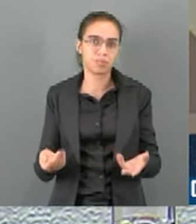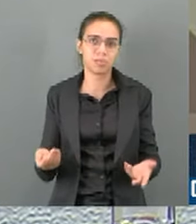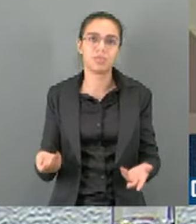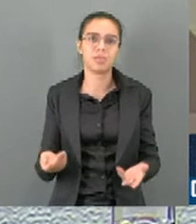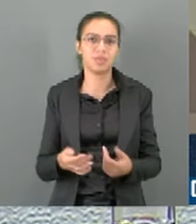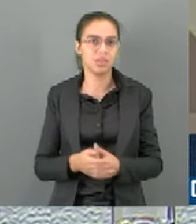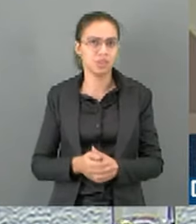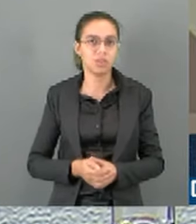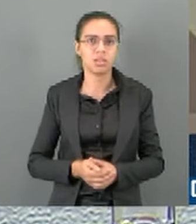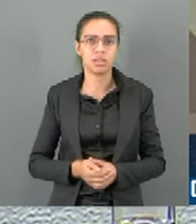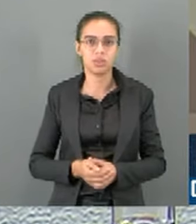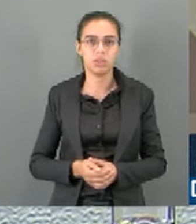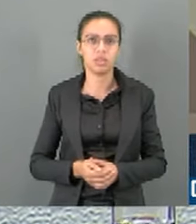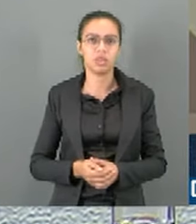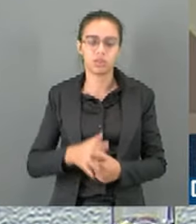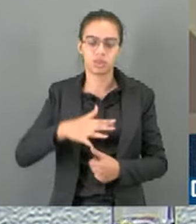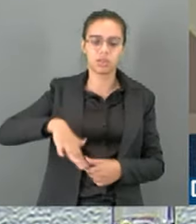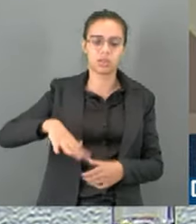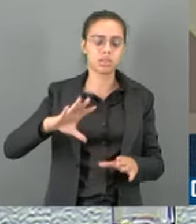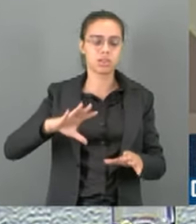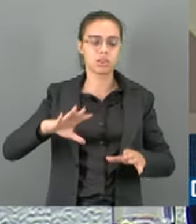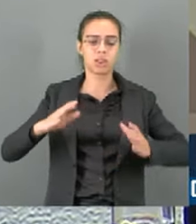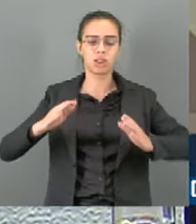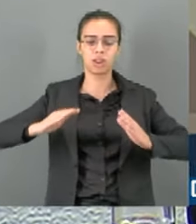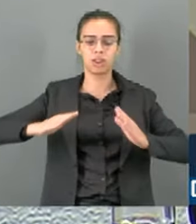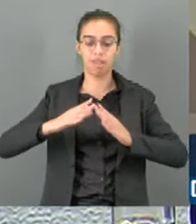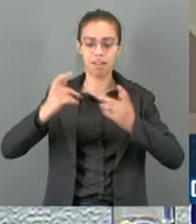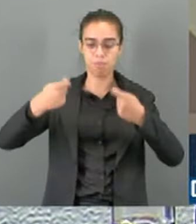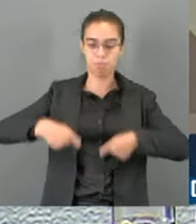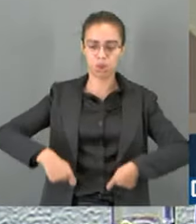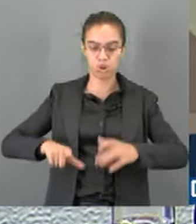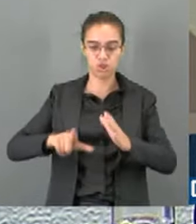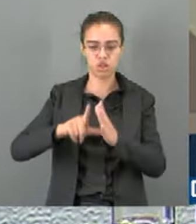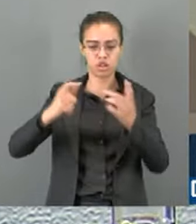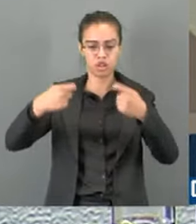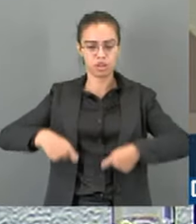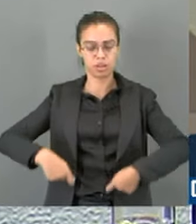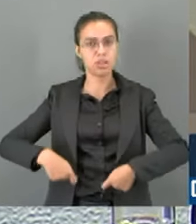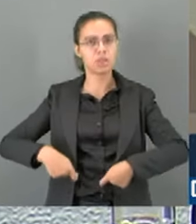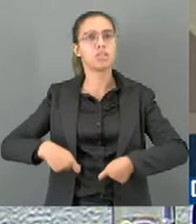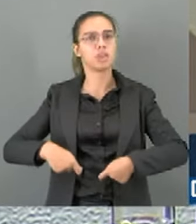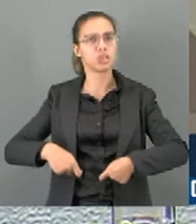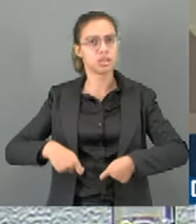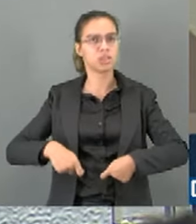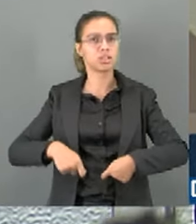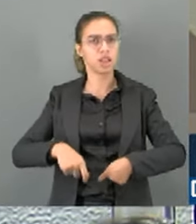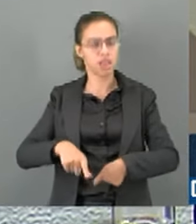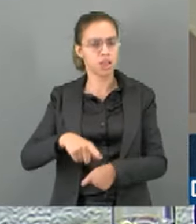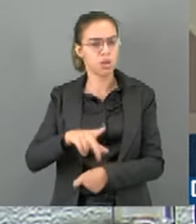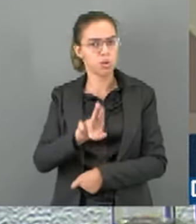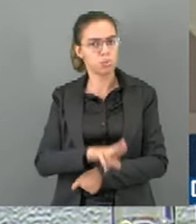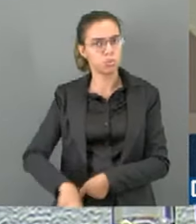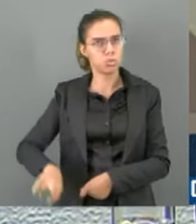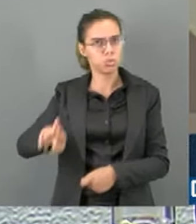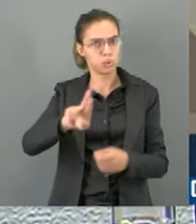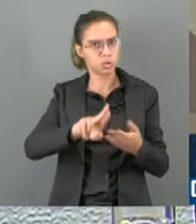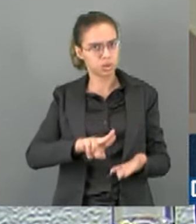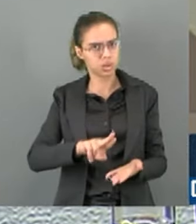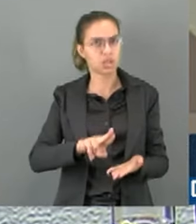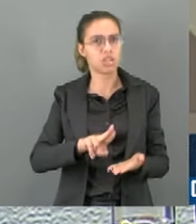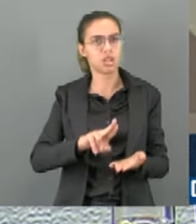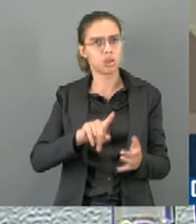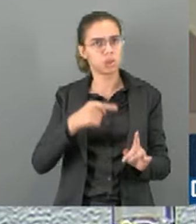talvez as casas de apostas como vítima, né? E uma outra situação na qual as casas de apostas são utilizadas como